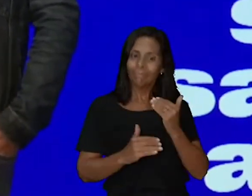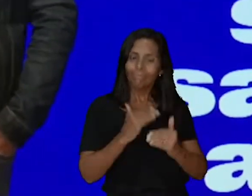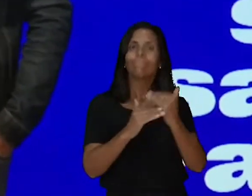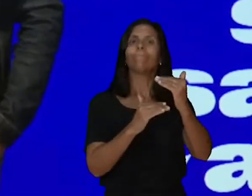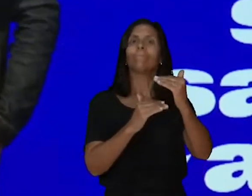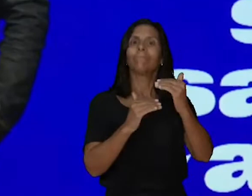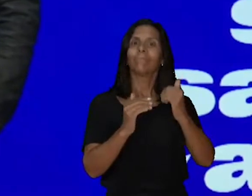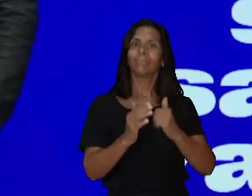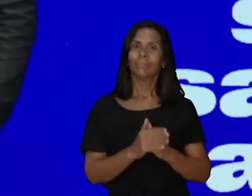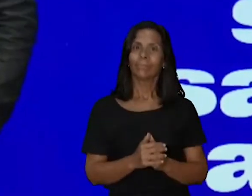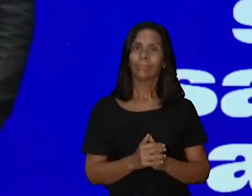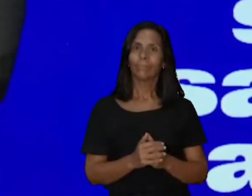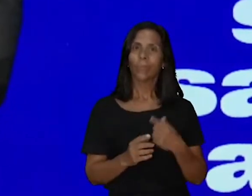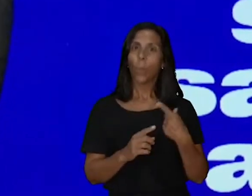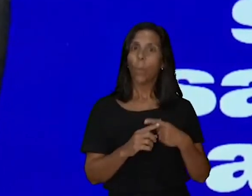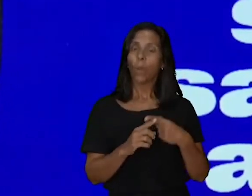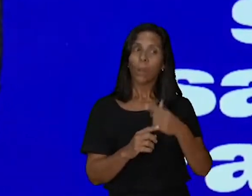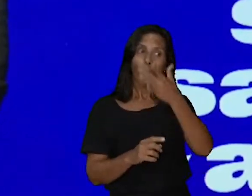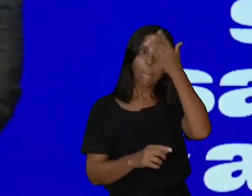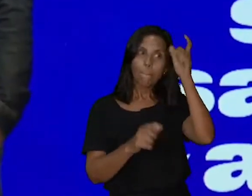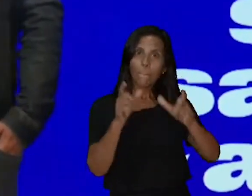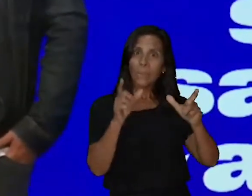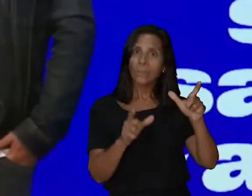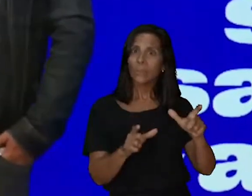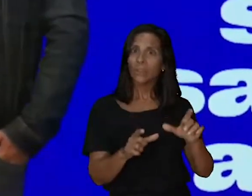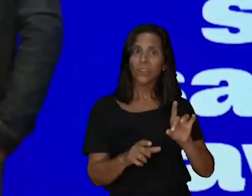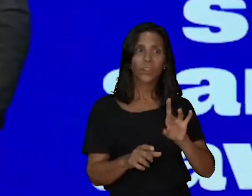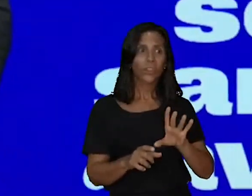Porque tem gente que só vai quando leva uma nos fundos.